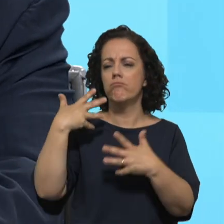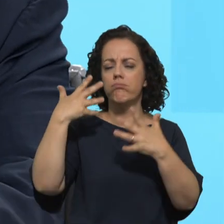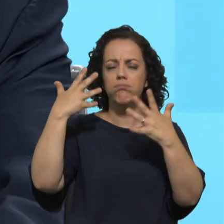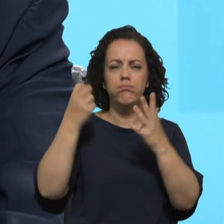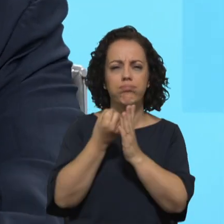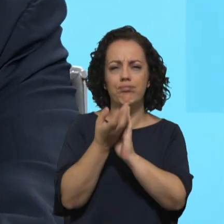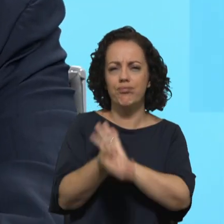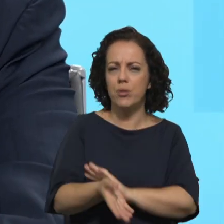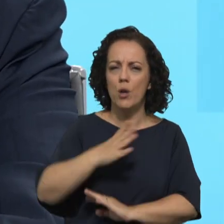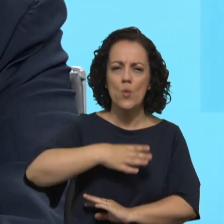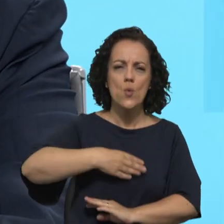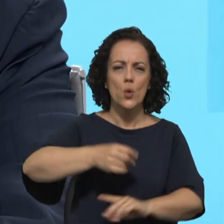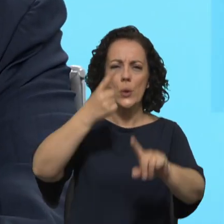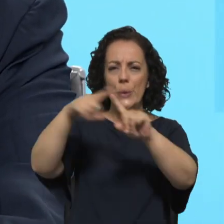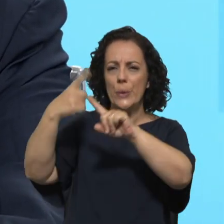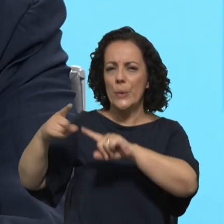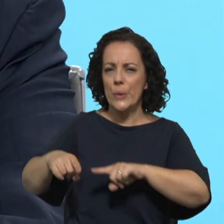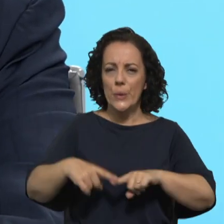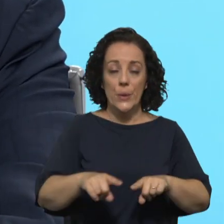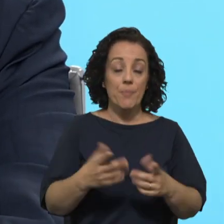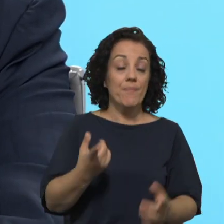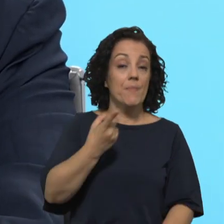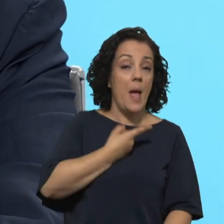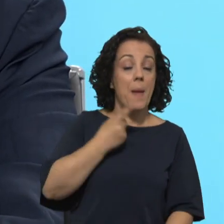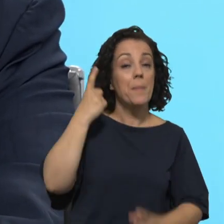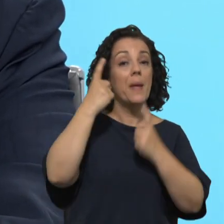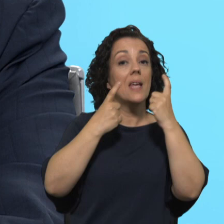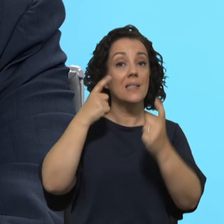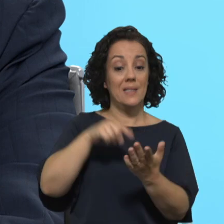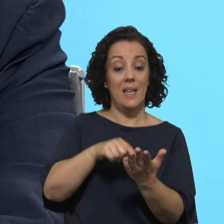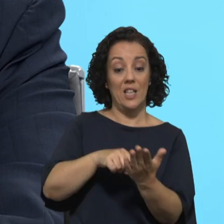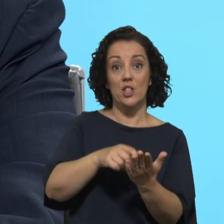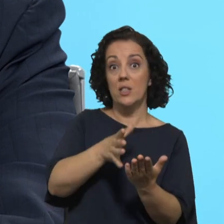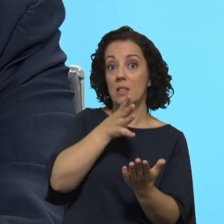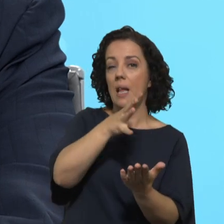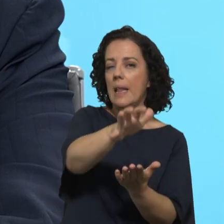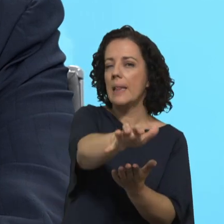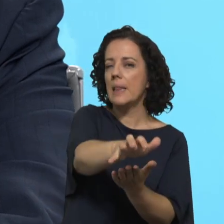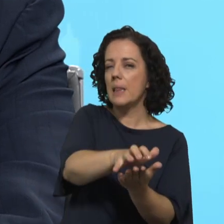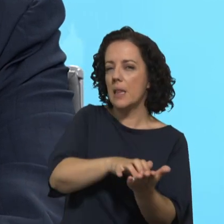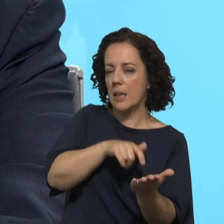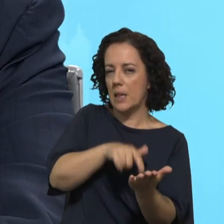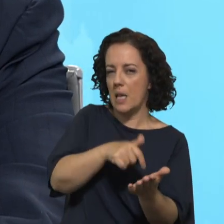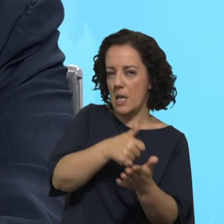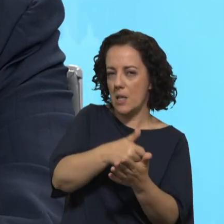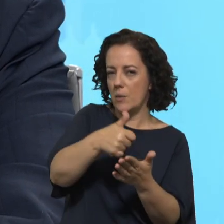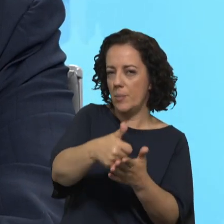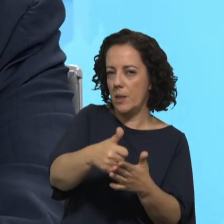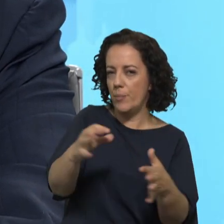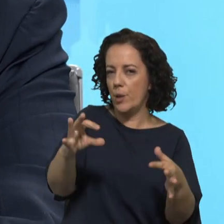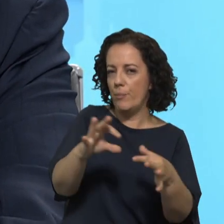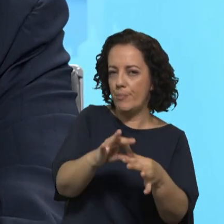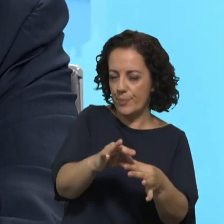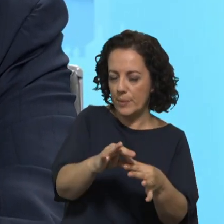temos gente de todo o mundo e, portanto, é preciso pensar a liturgia não apenas em chave